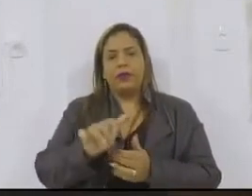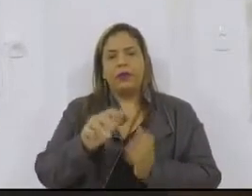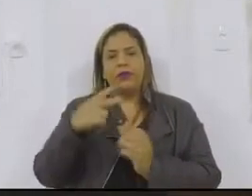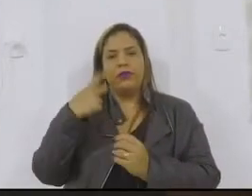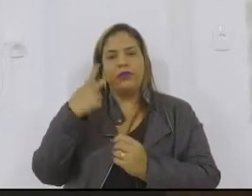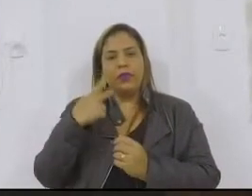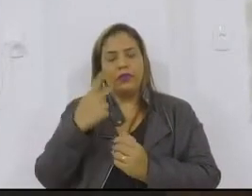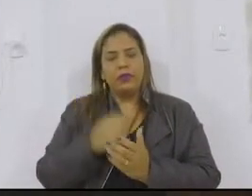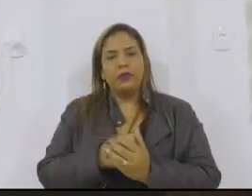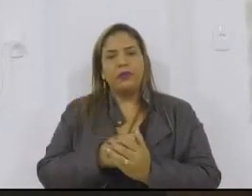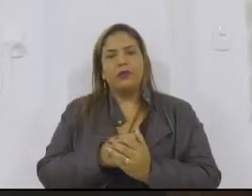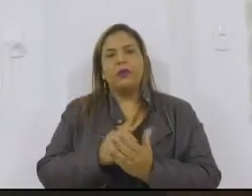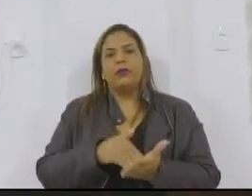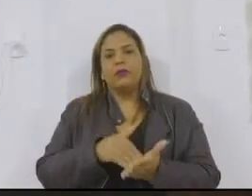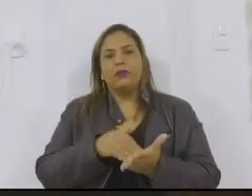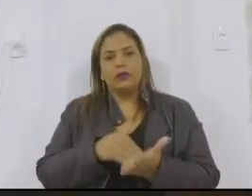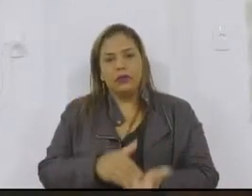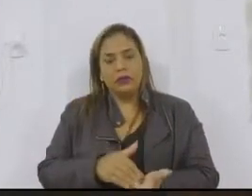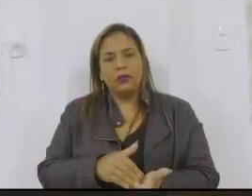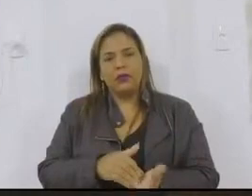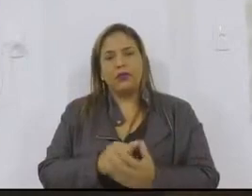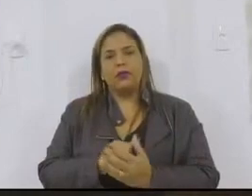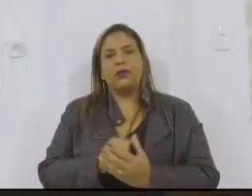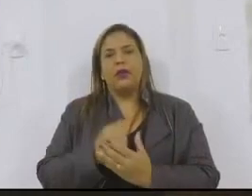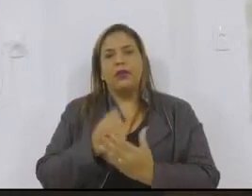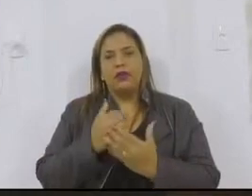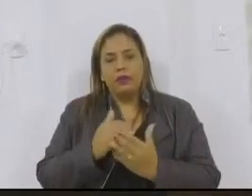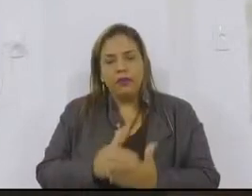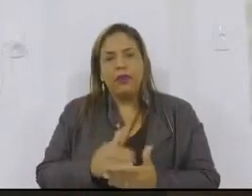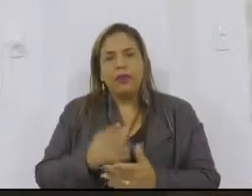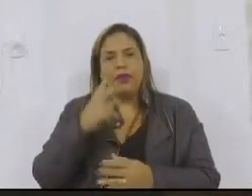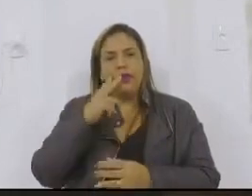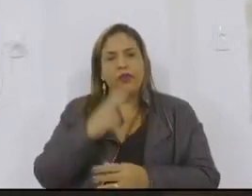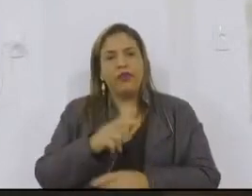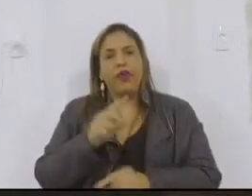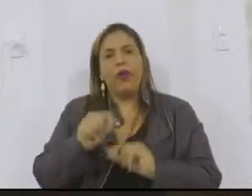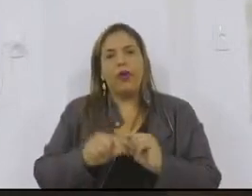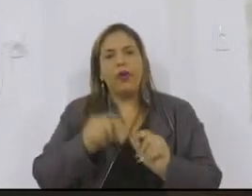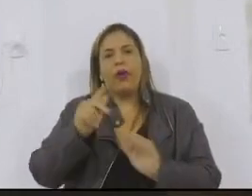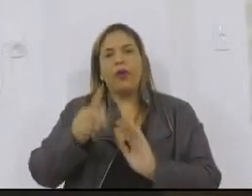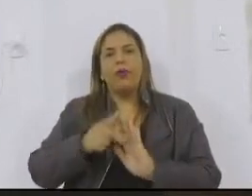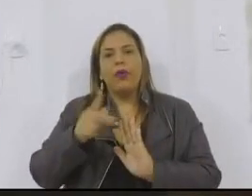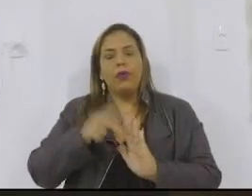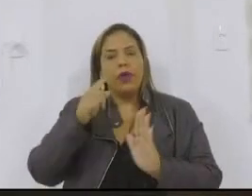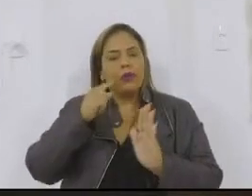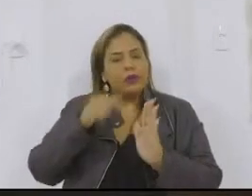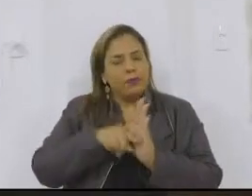Comissão Permanente da Defesa do Consumidor e Cidadania, verifico que o presente projeto é examinado.